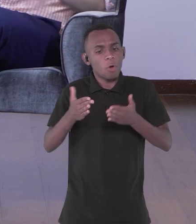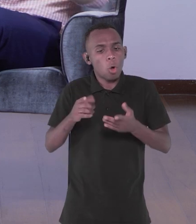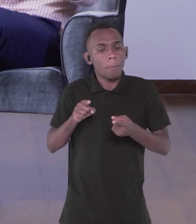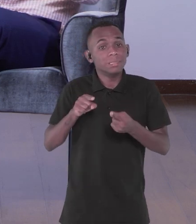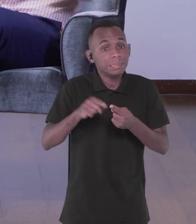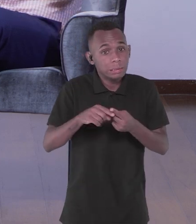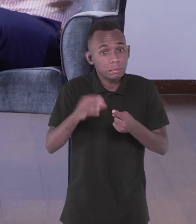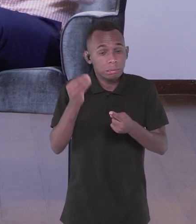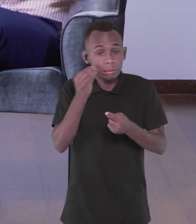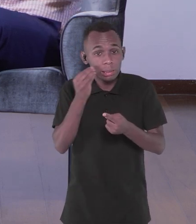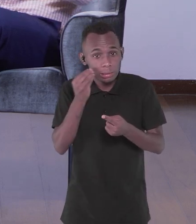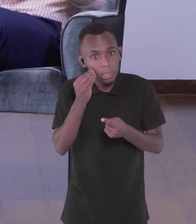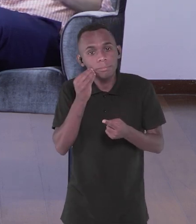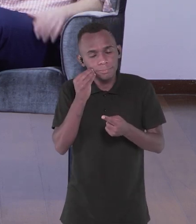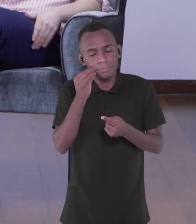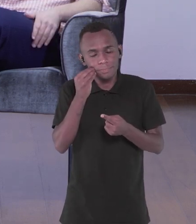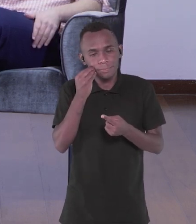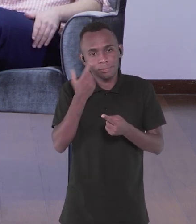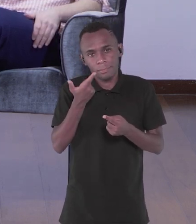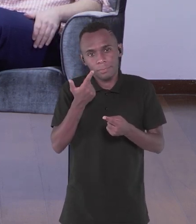e tento